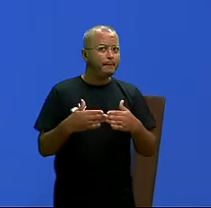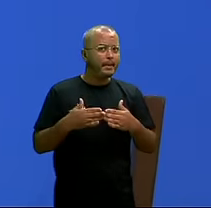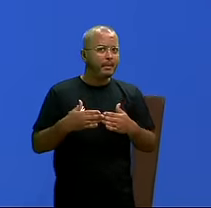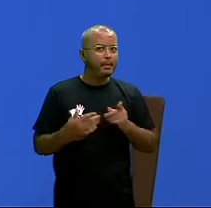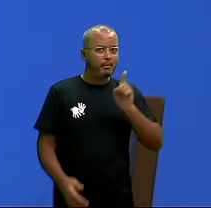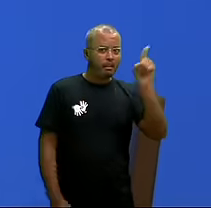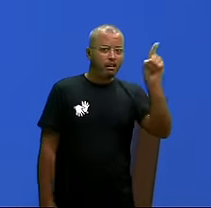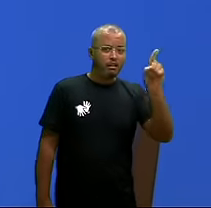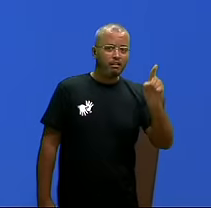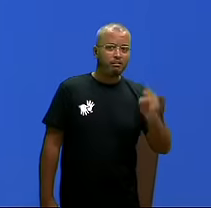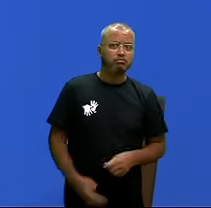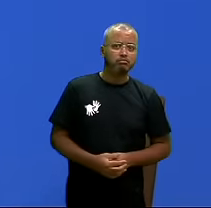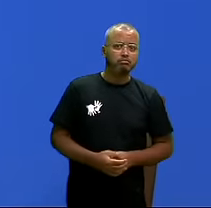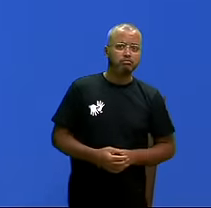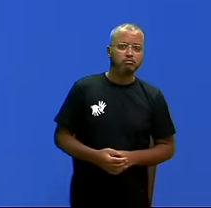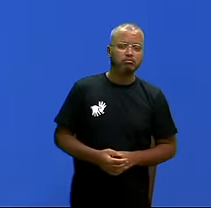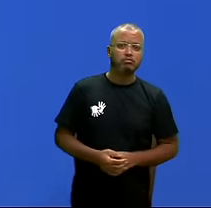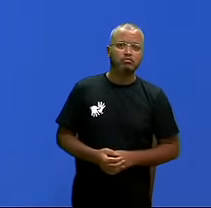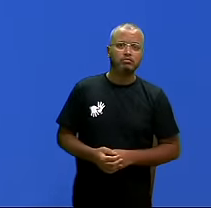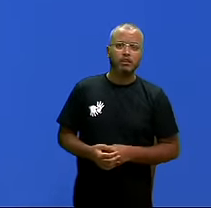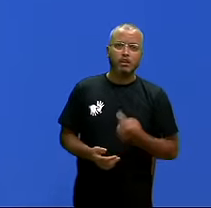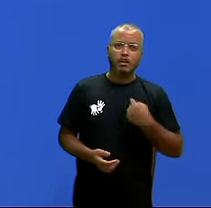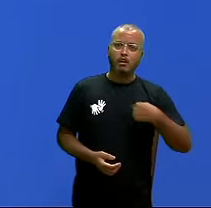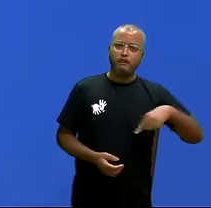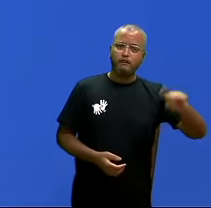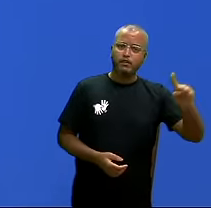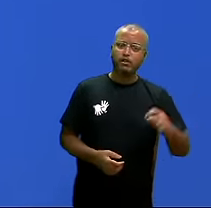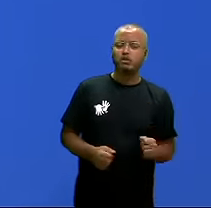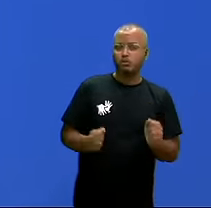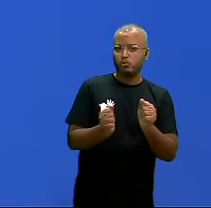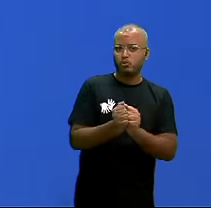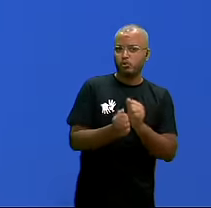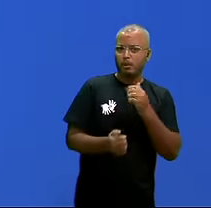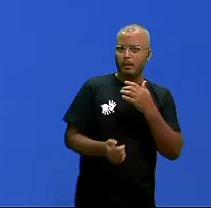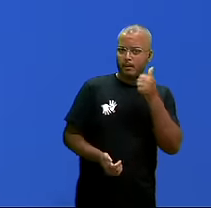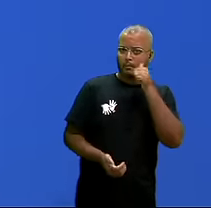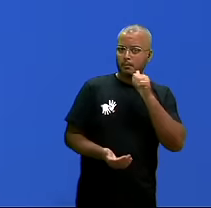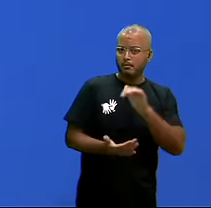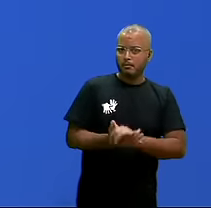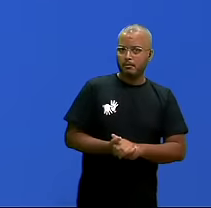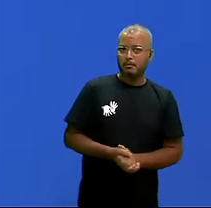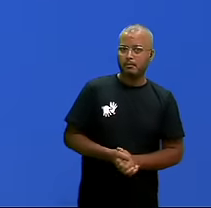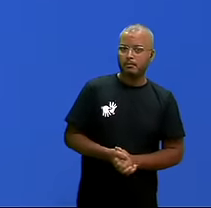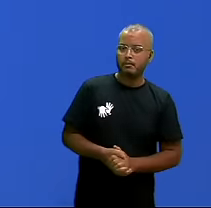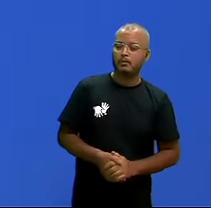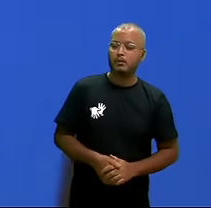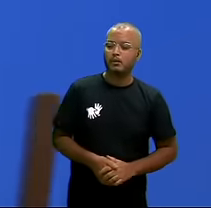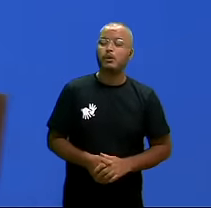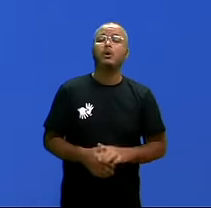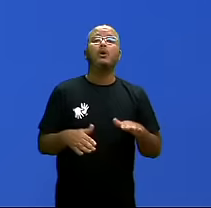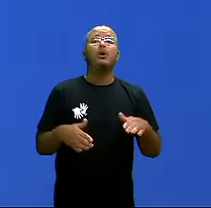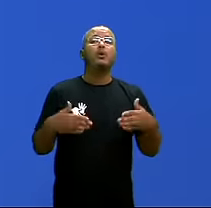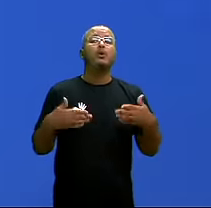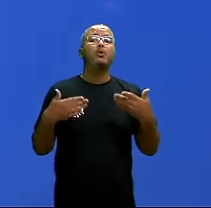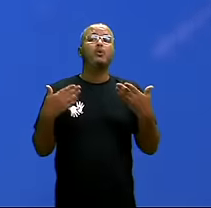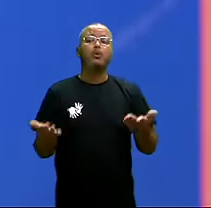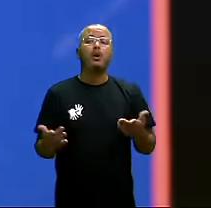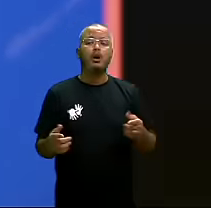ficado com Mariana. Aí eu falei para a moça assim, qual que é o quarto que ficou a Madonna?